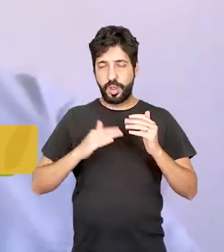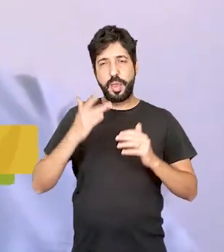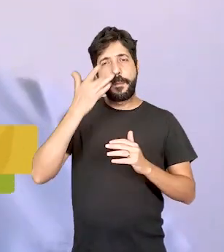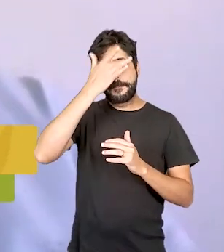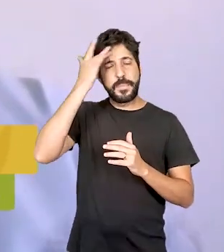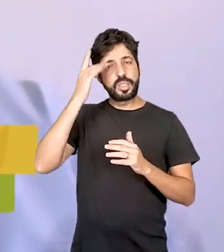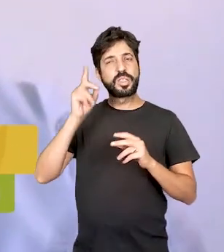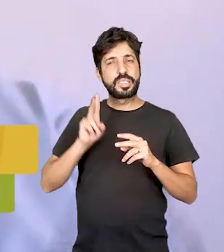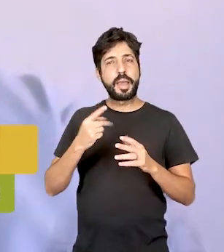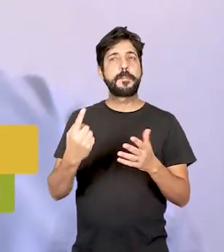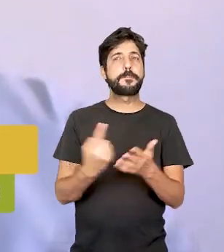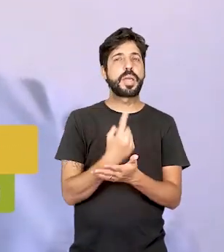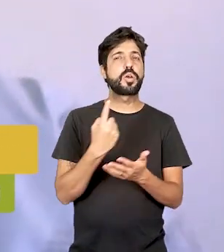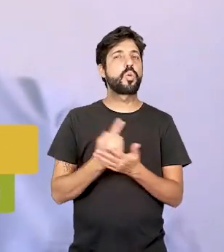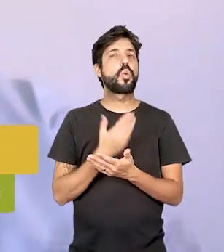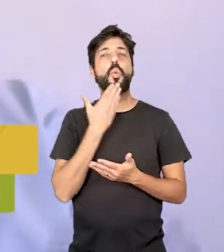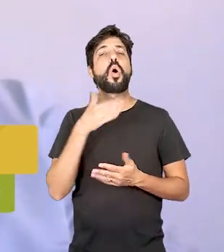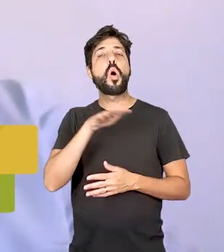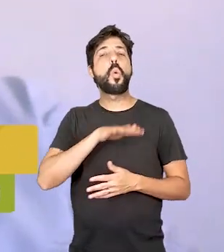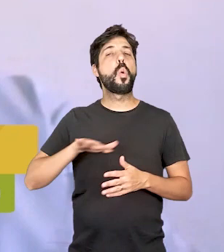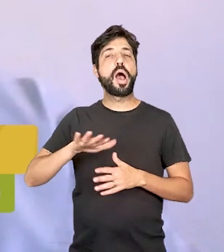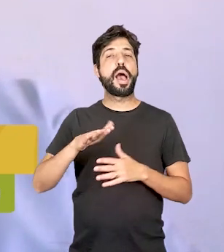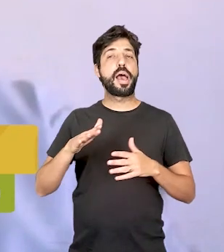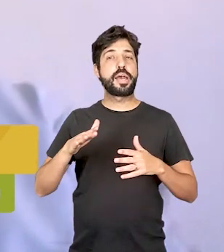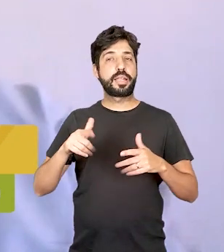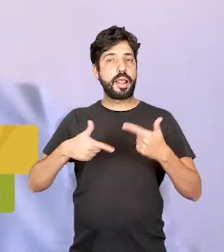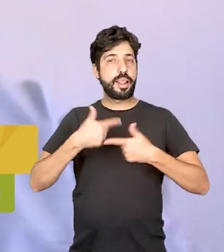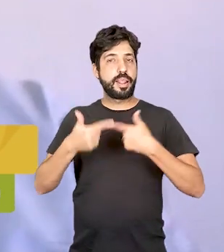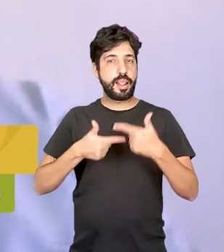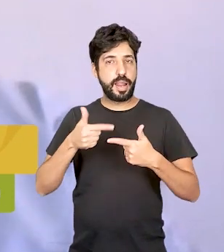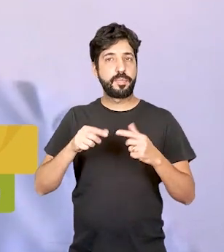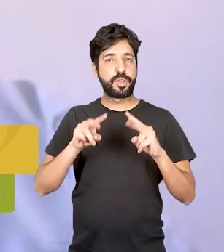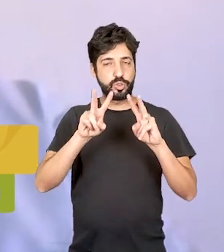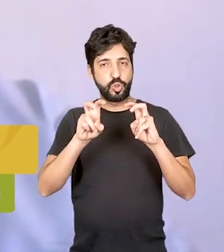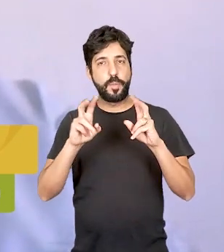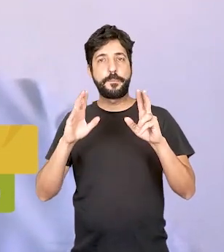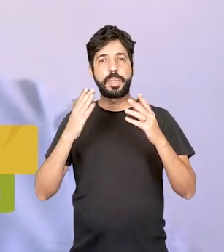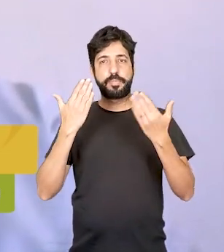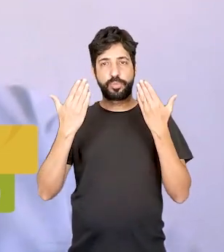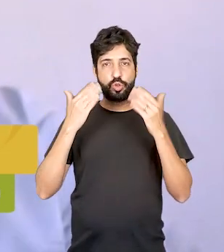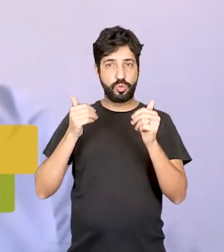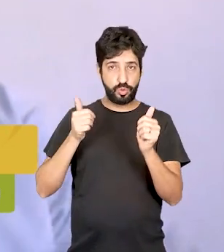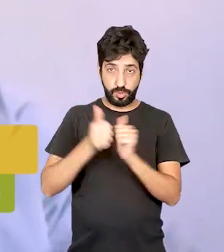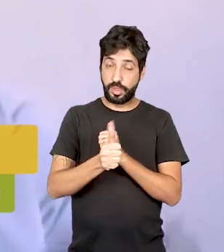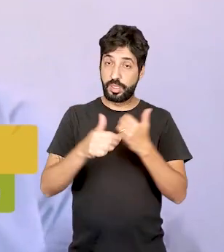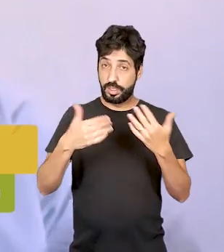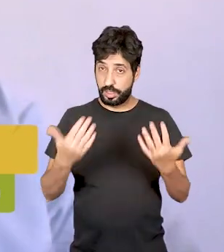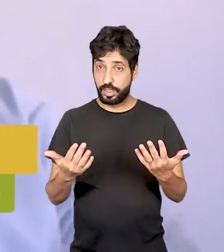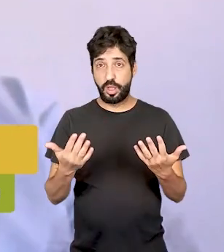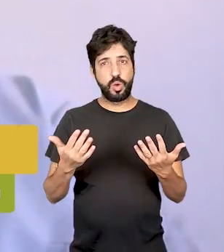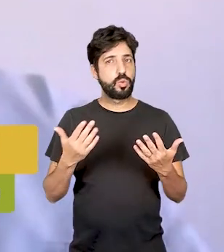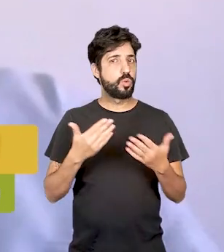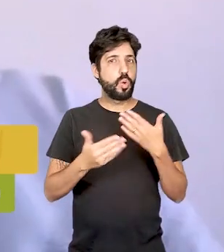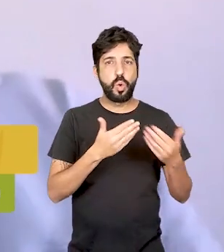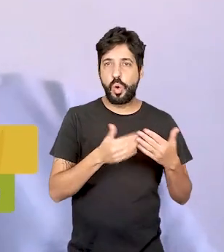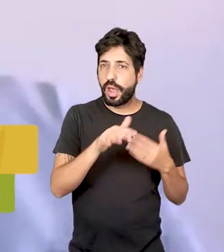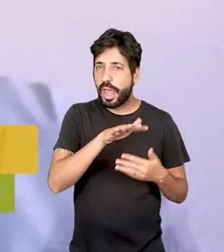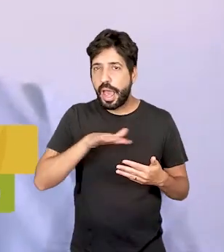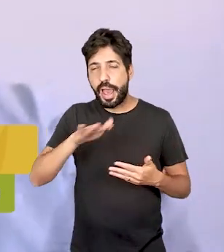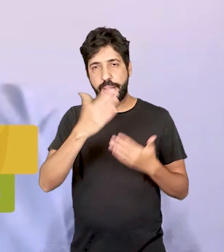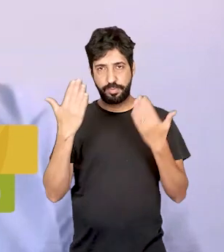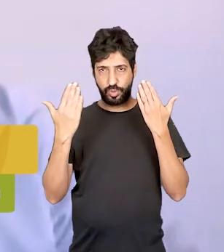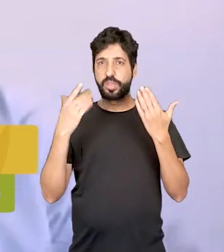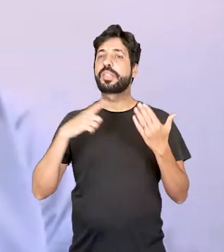perguntam quais são as áreas de atuação, né, intervenção da psicologia do esporte. Então, como todas as áreas